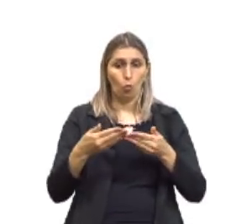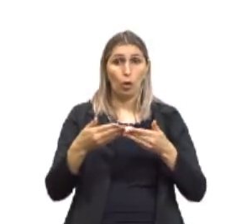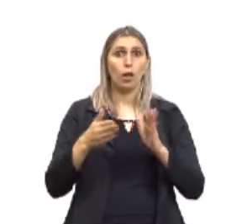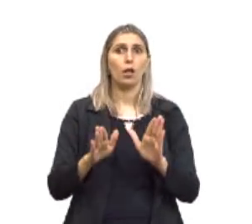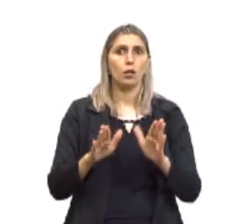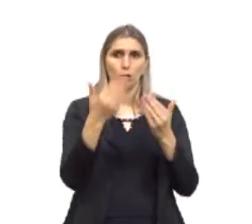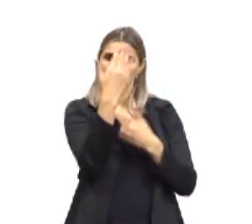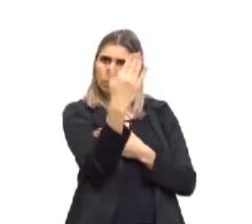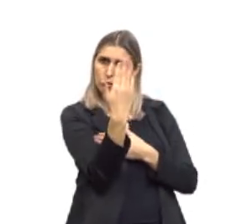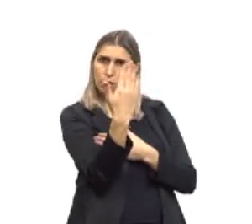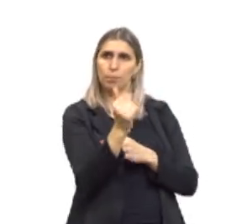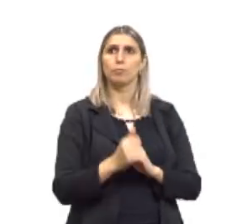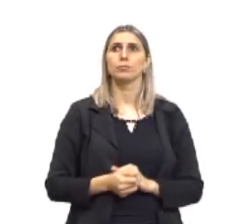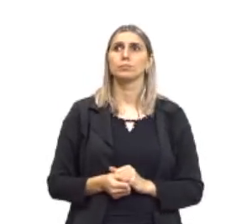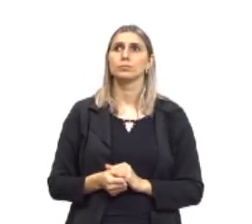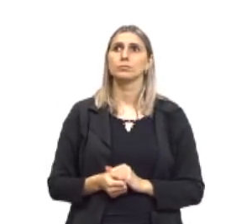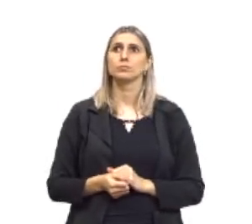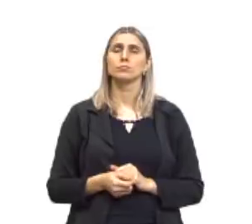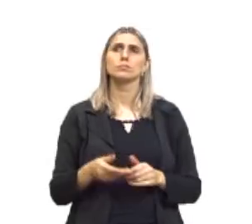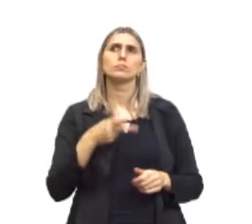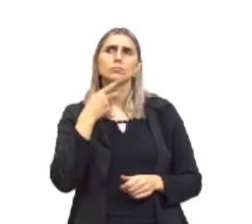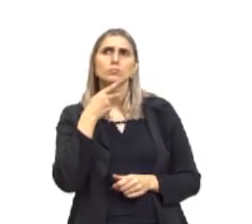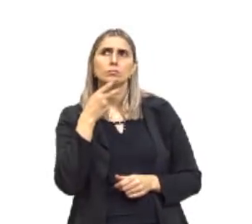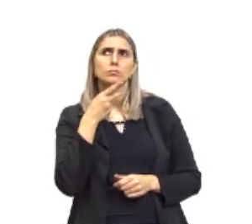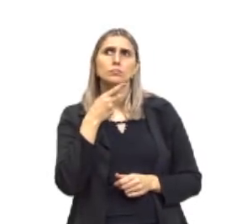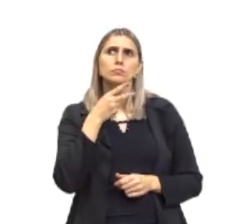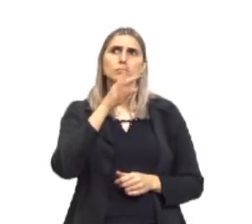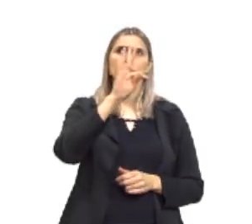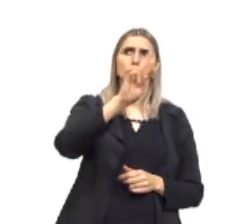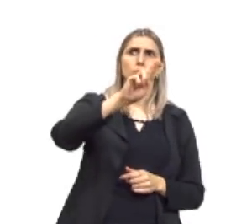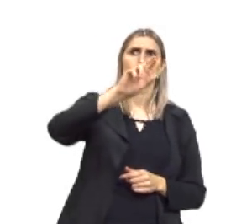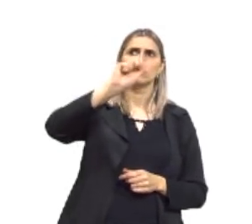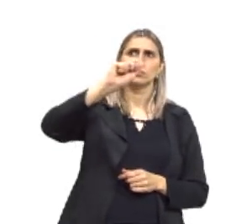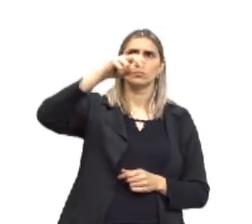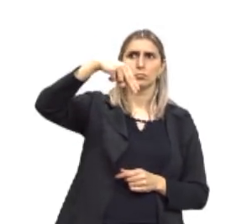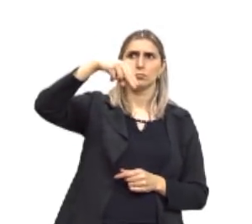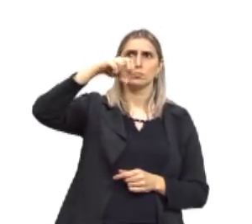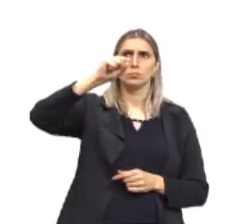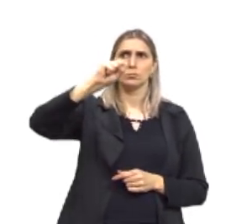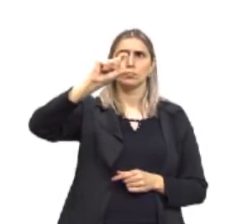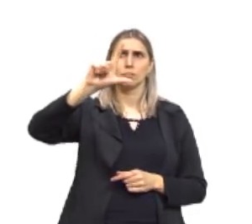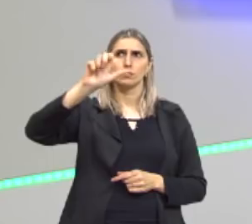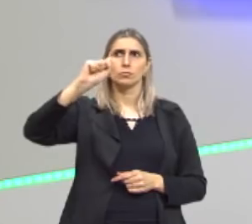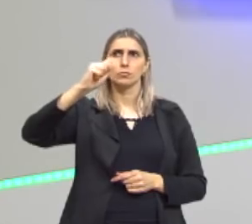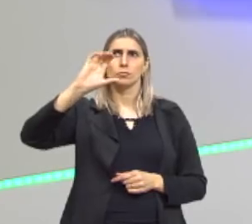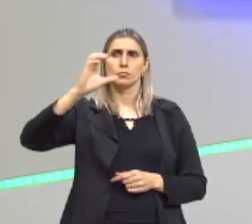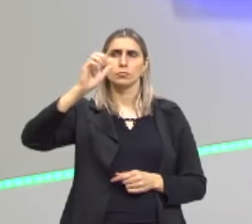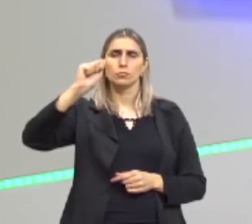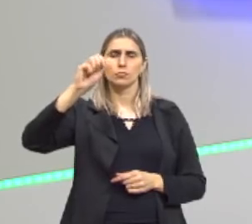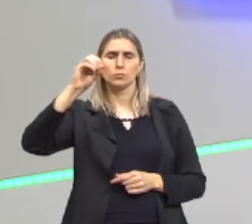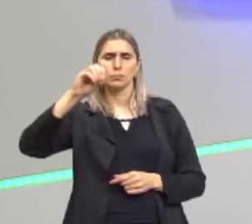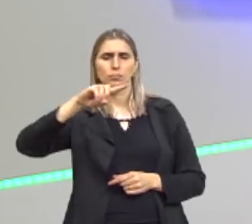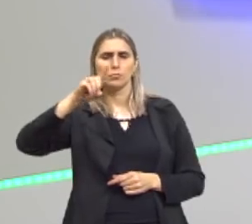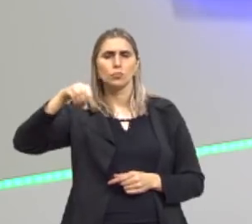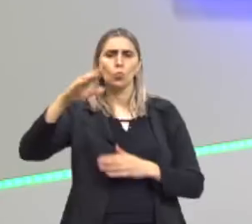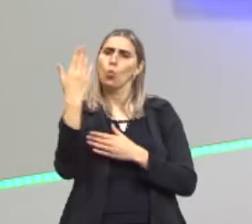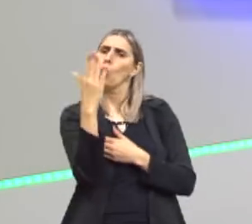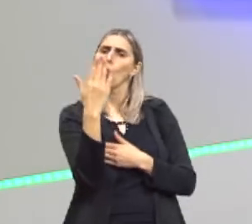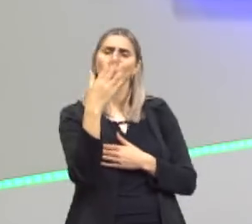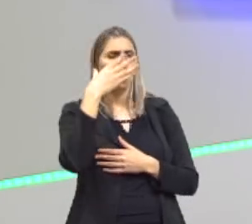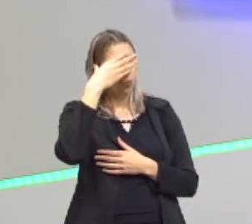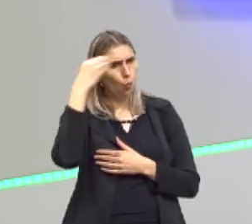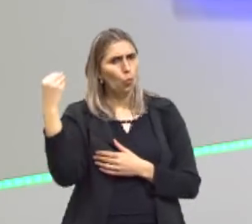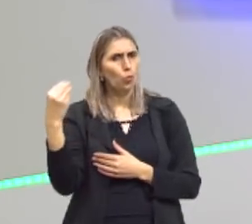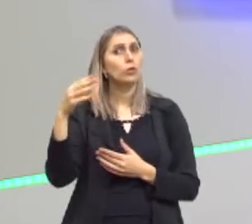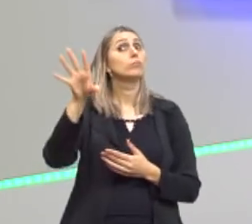espelhos. A gente vai falar um pouco sobre translação do espelho. Não esqueça que você tem